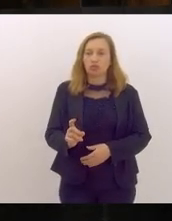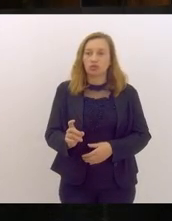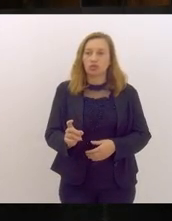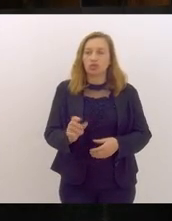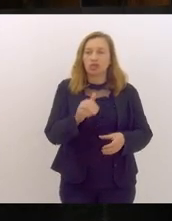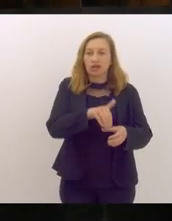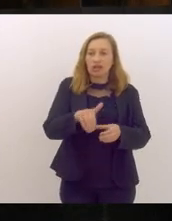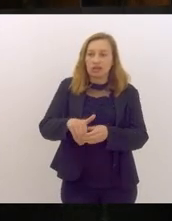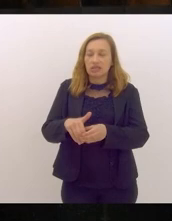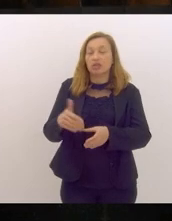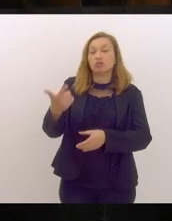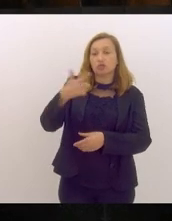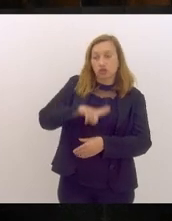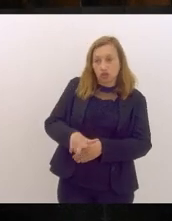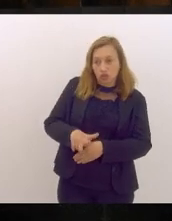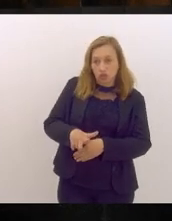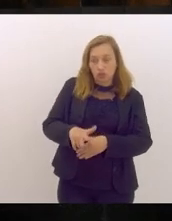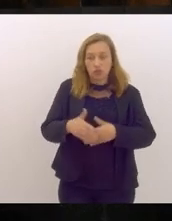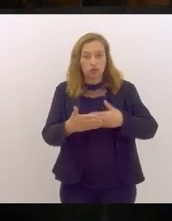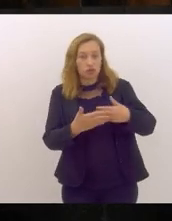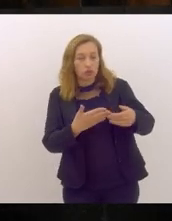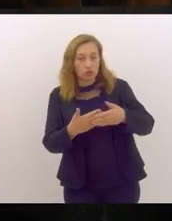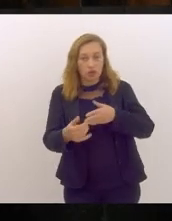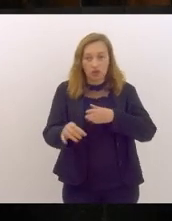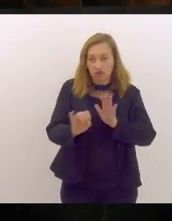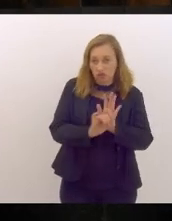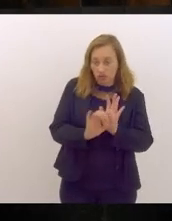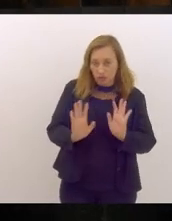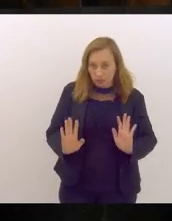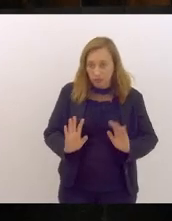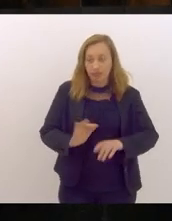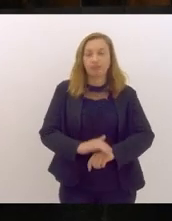de qualquer modo, de qualquer maneira.